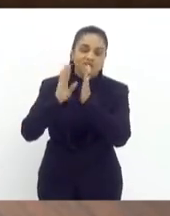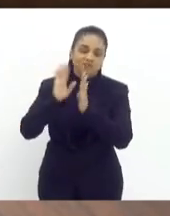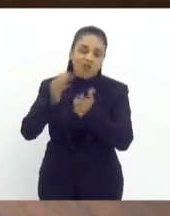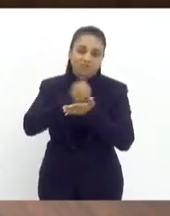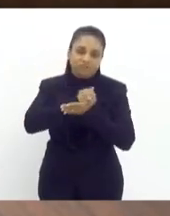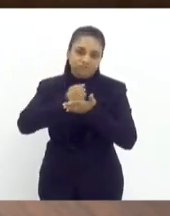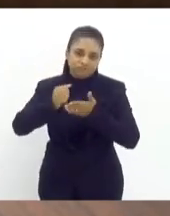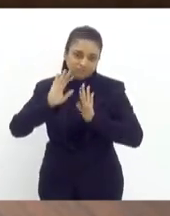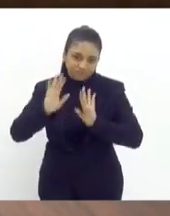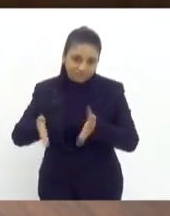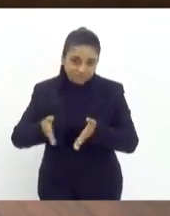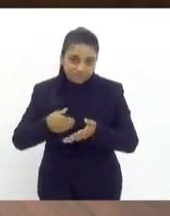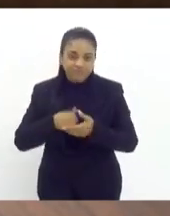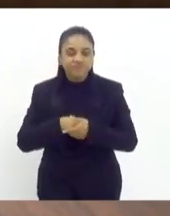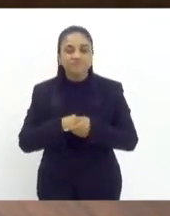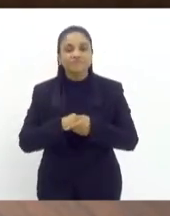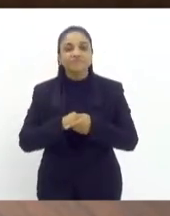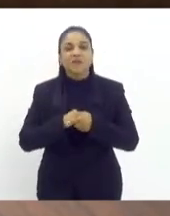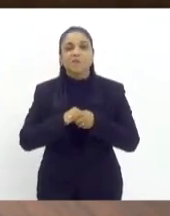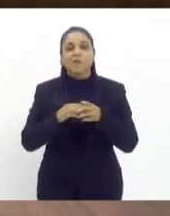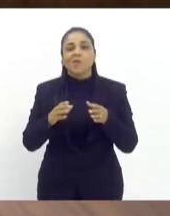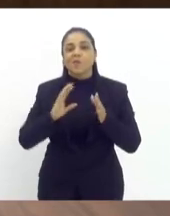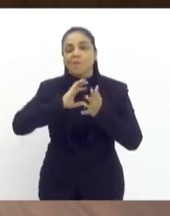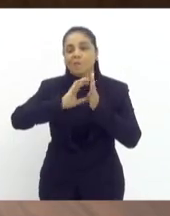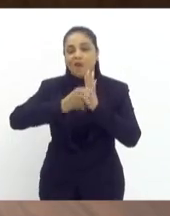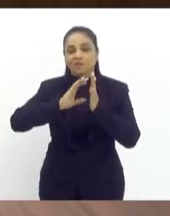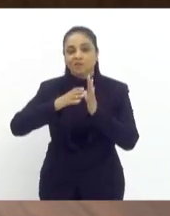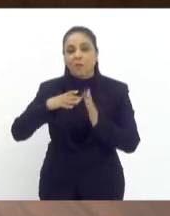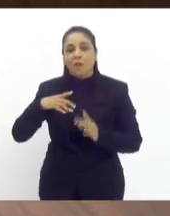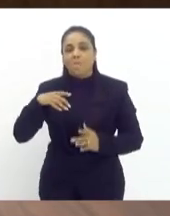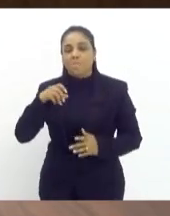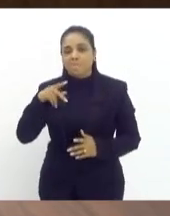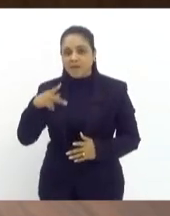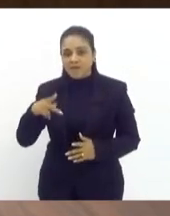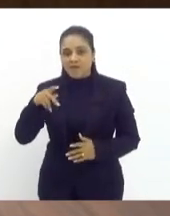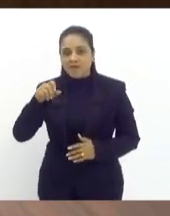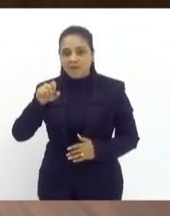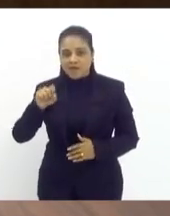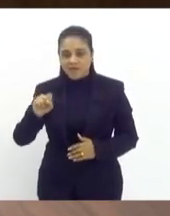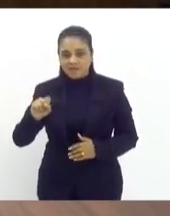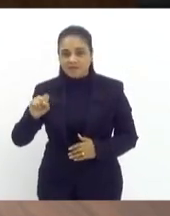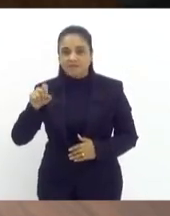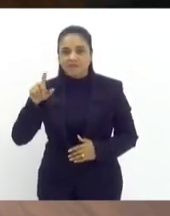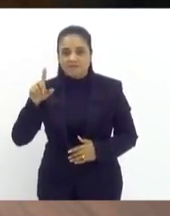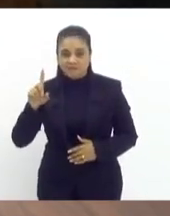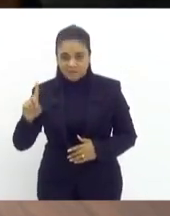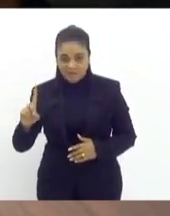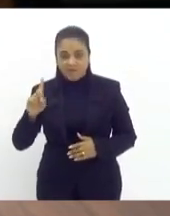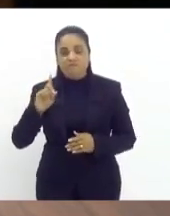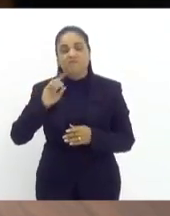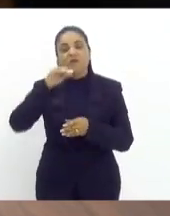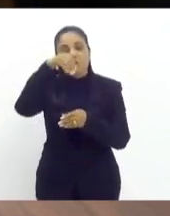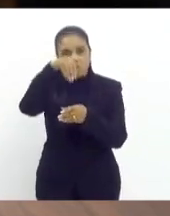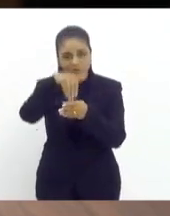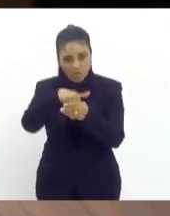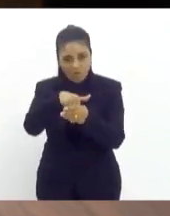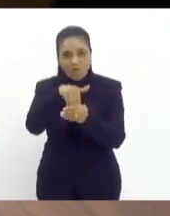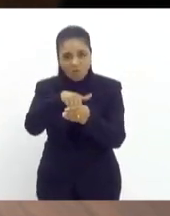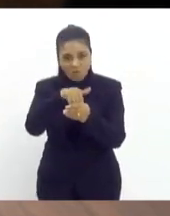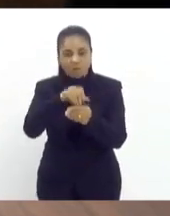mas pela bancada do PSD tô votando sim ao projeto de resolução